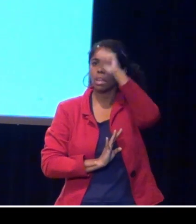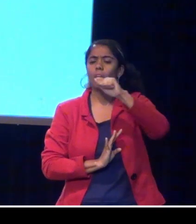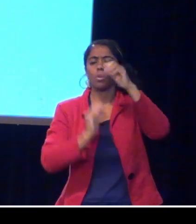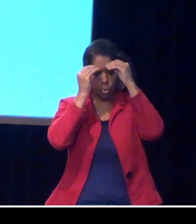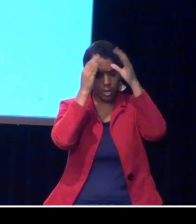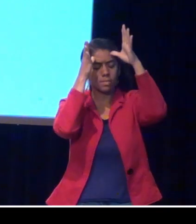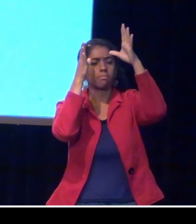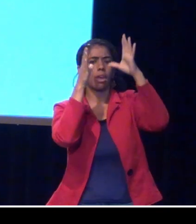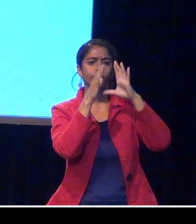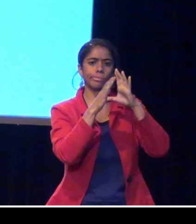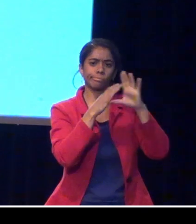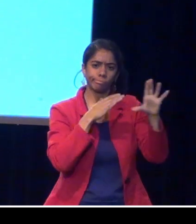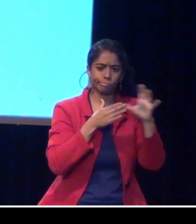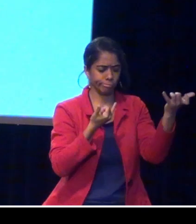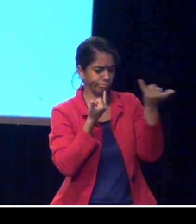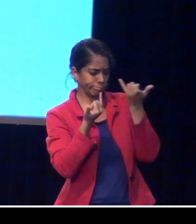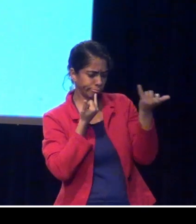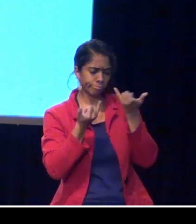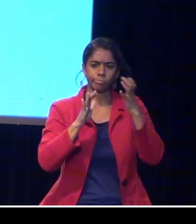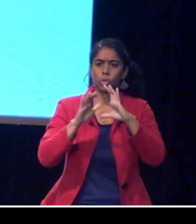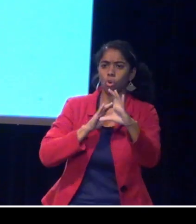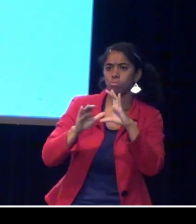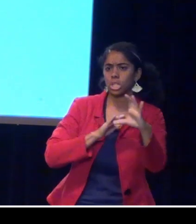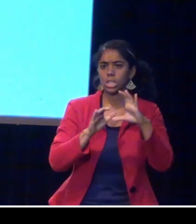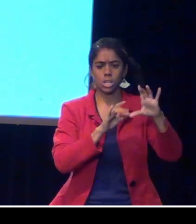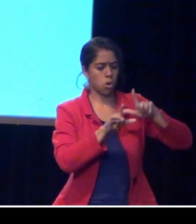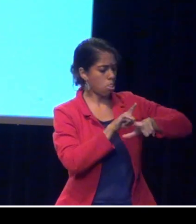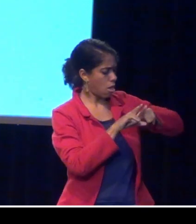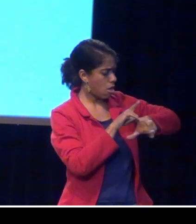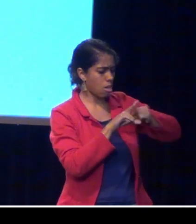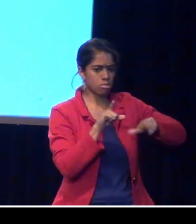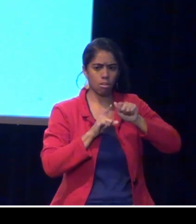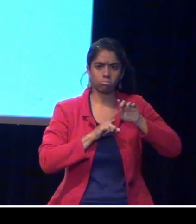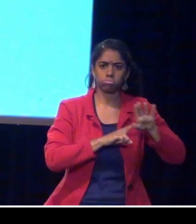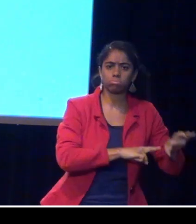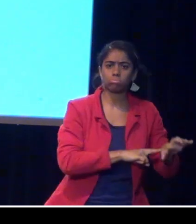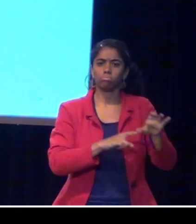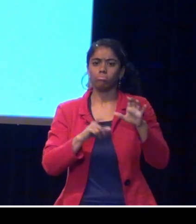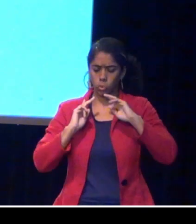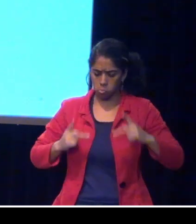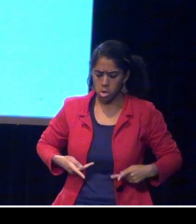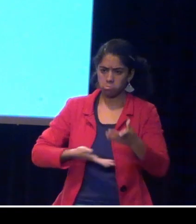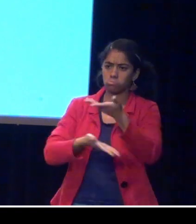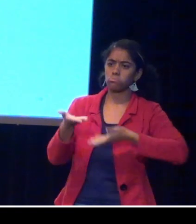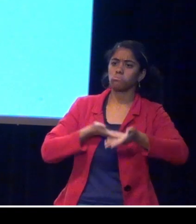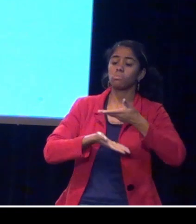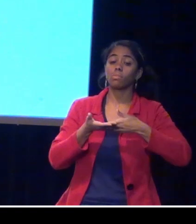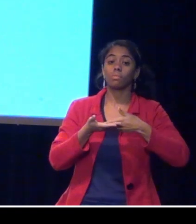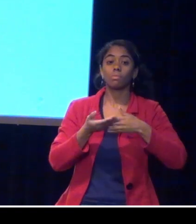de transmissão, né, de comunicação entre os humanos. E, hoje, a